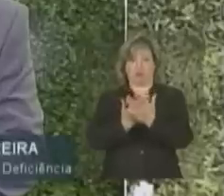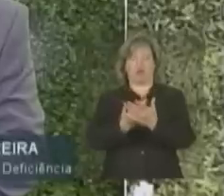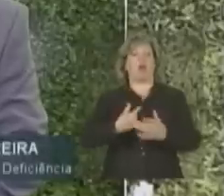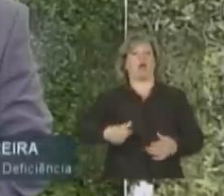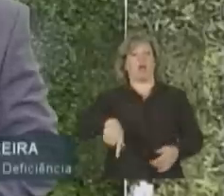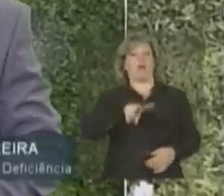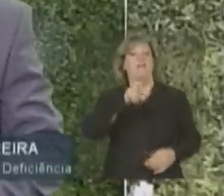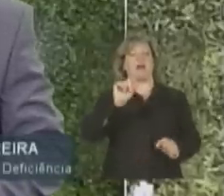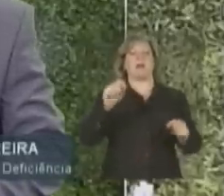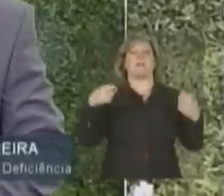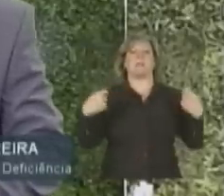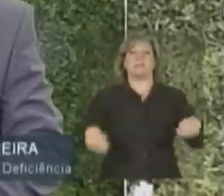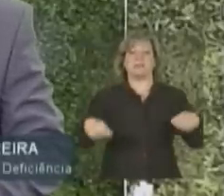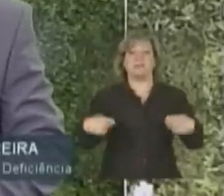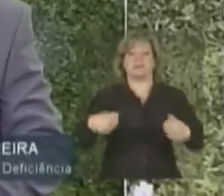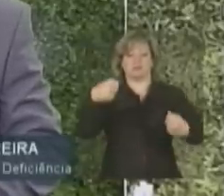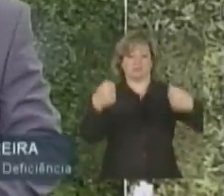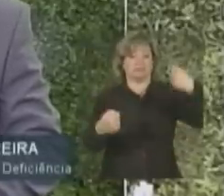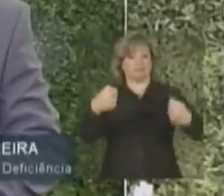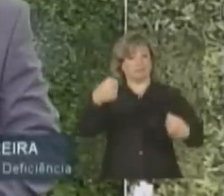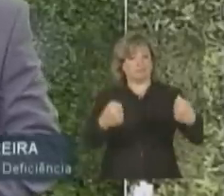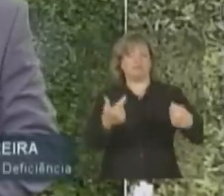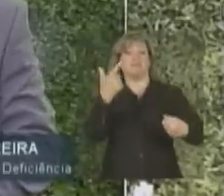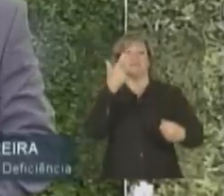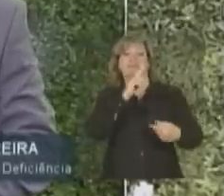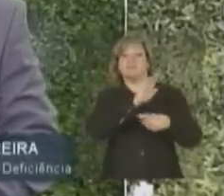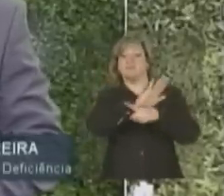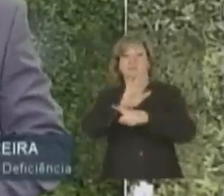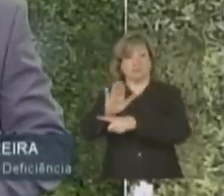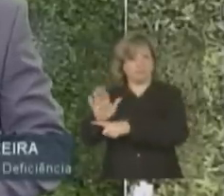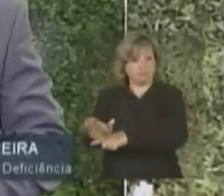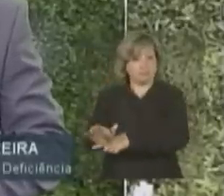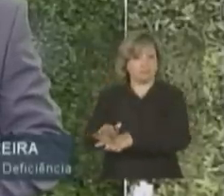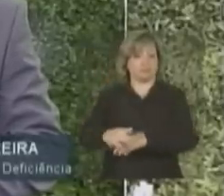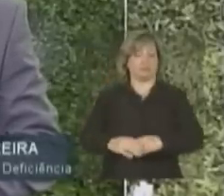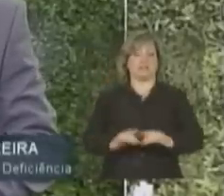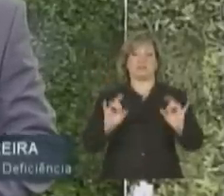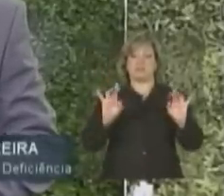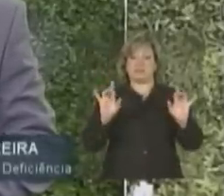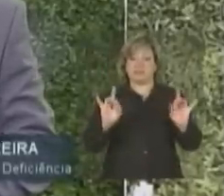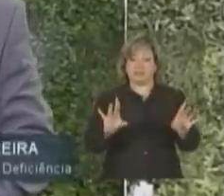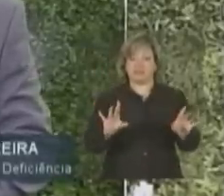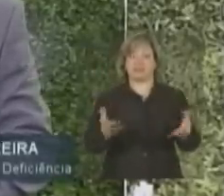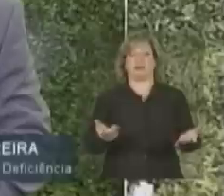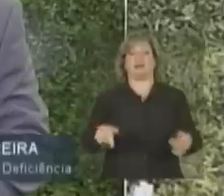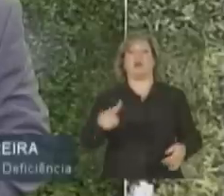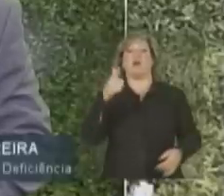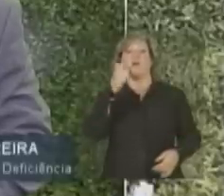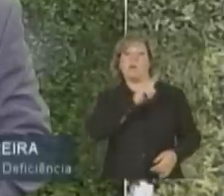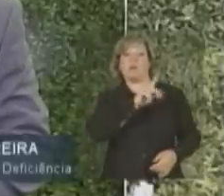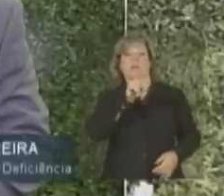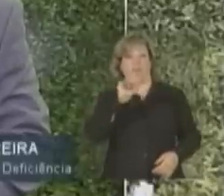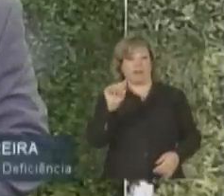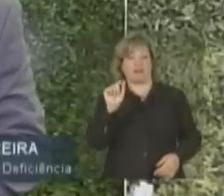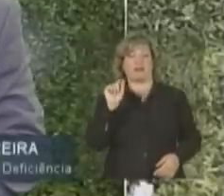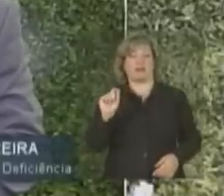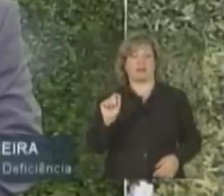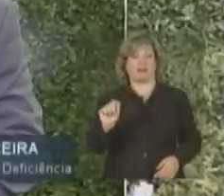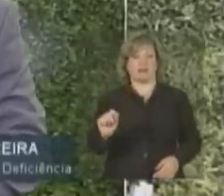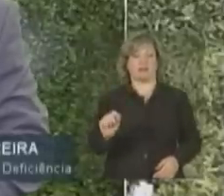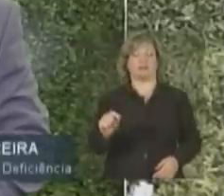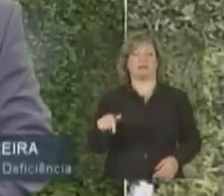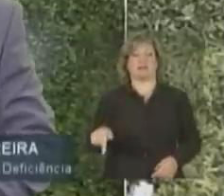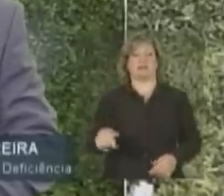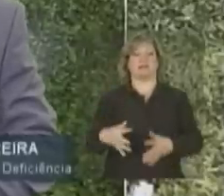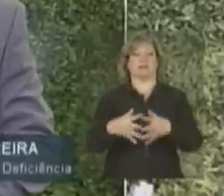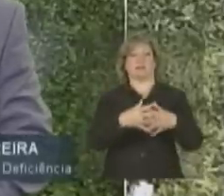de veículos acessíveis e estará sendo adquirido e encaminhado